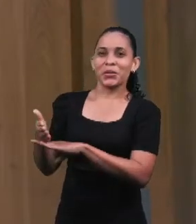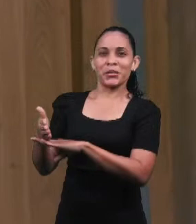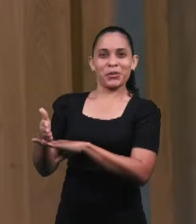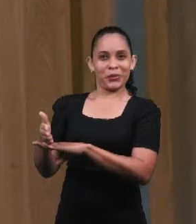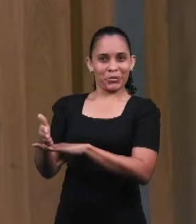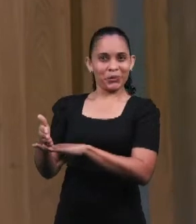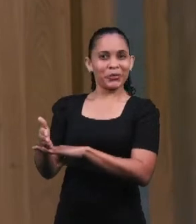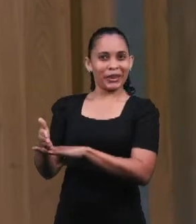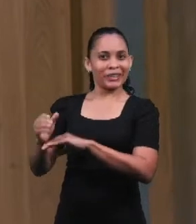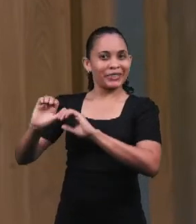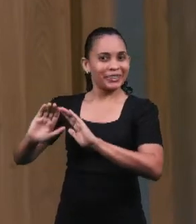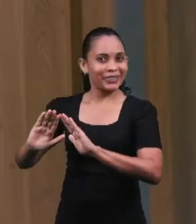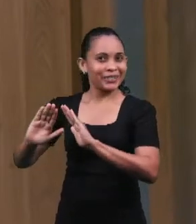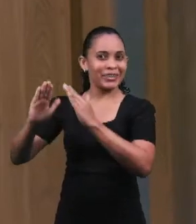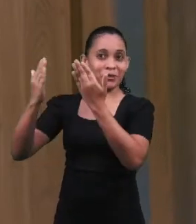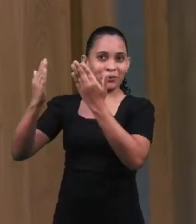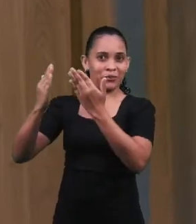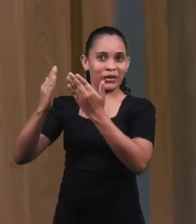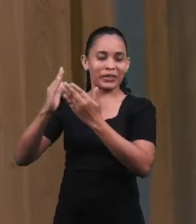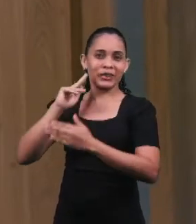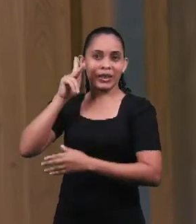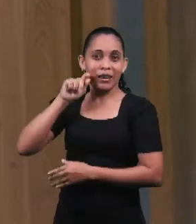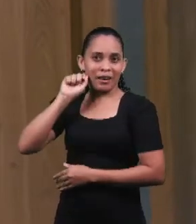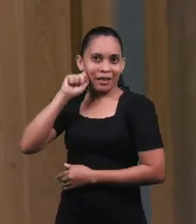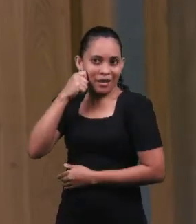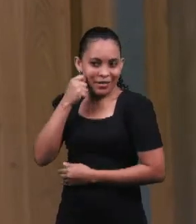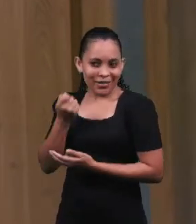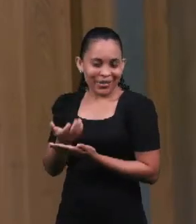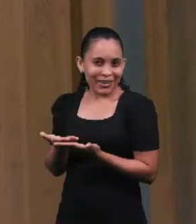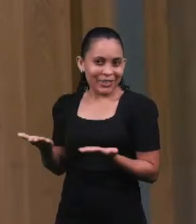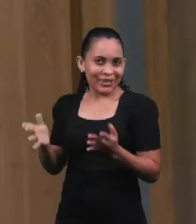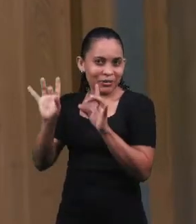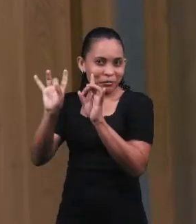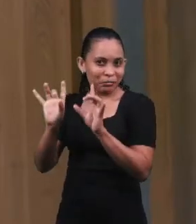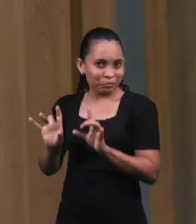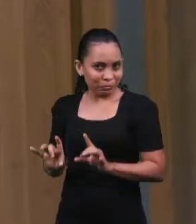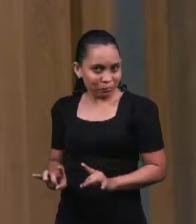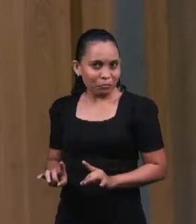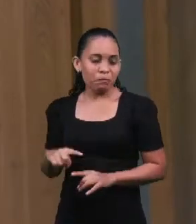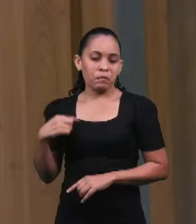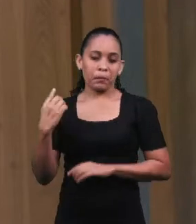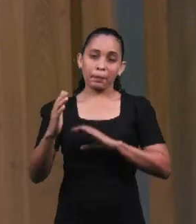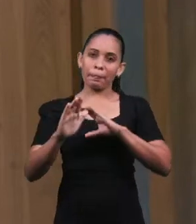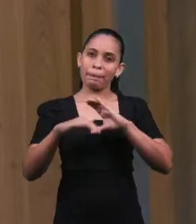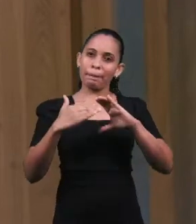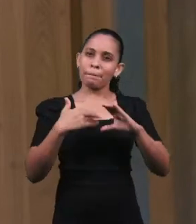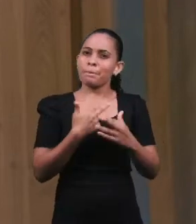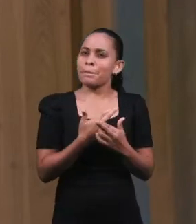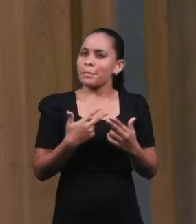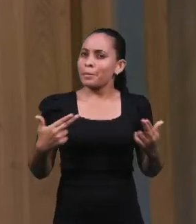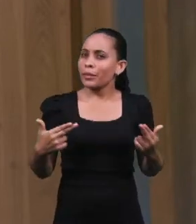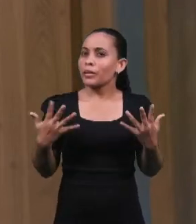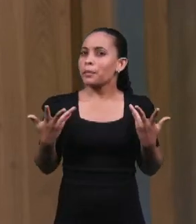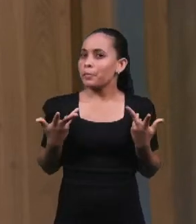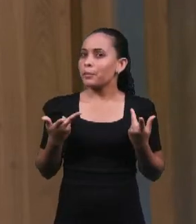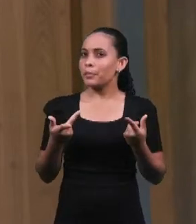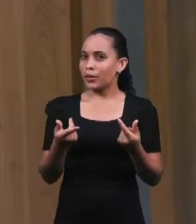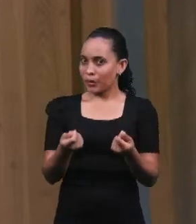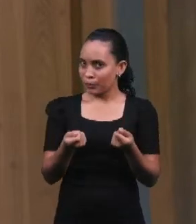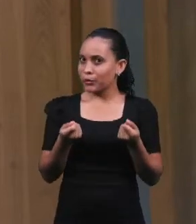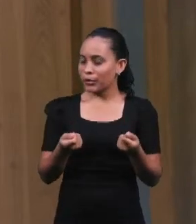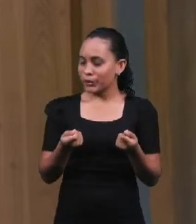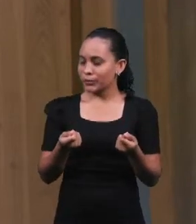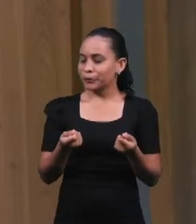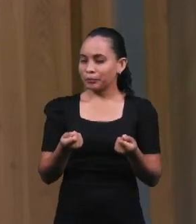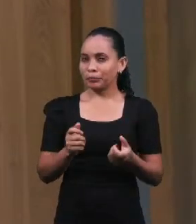cheia. Ficamos muito satisfeitos, portanto, com o número de respostas que os irmãos deram relacionadas a esta